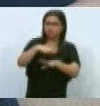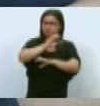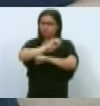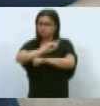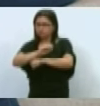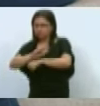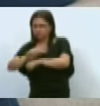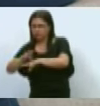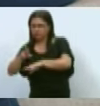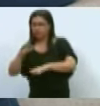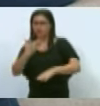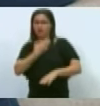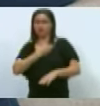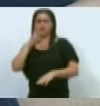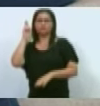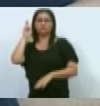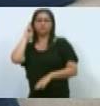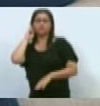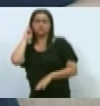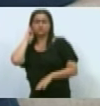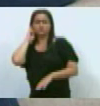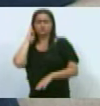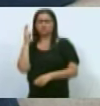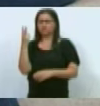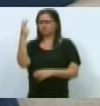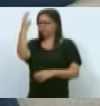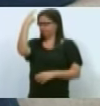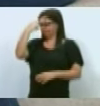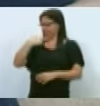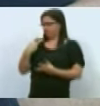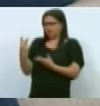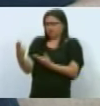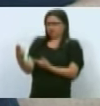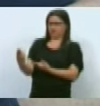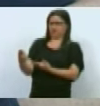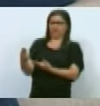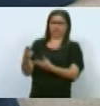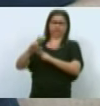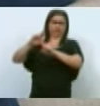amigo surto, é igual eu, nem me vira.